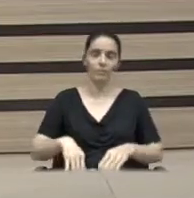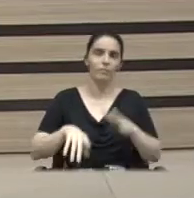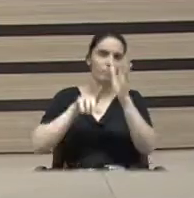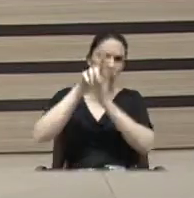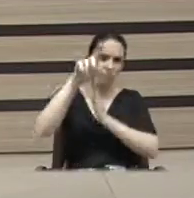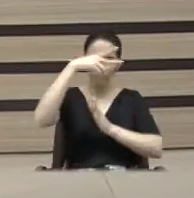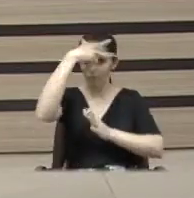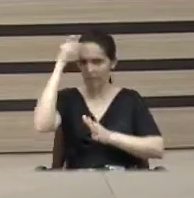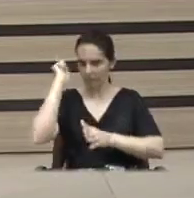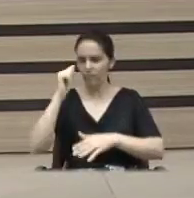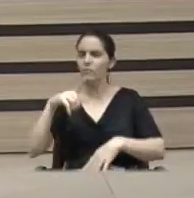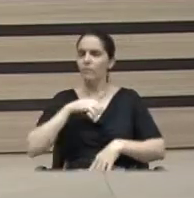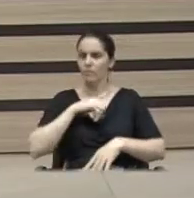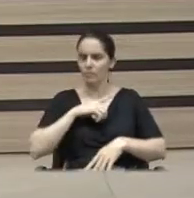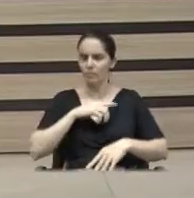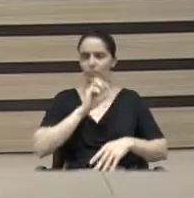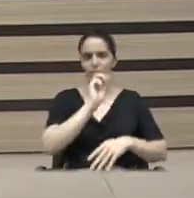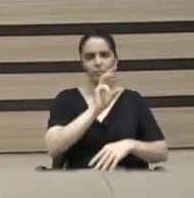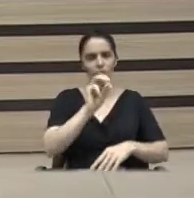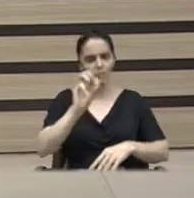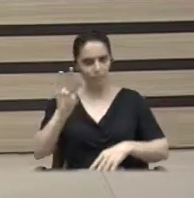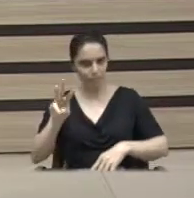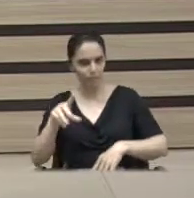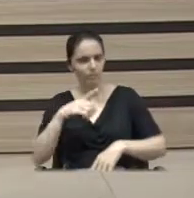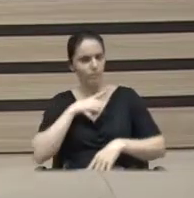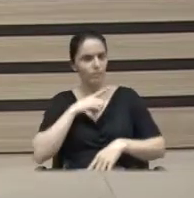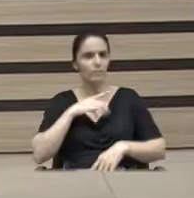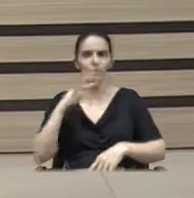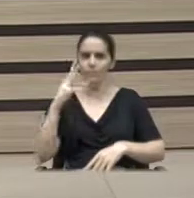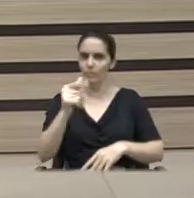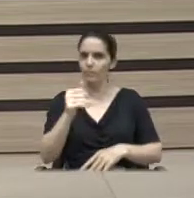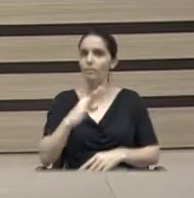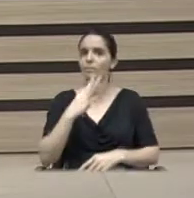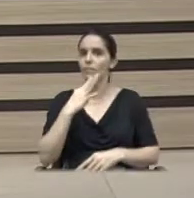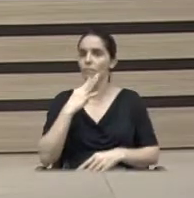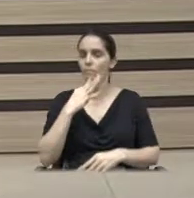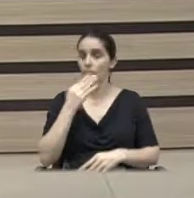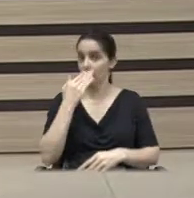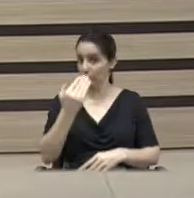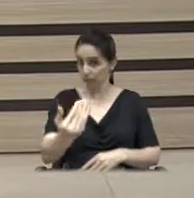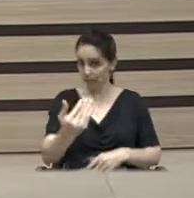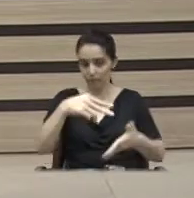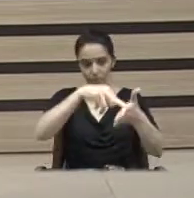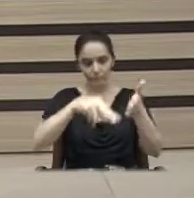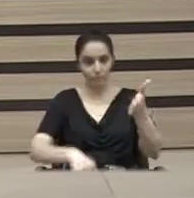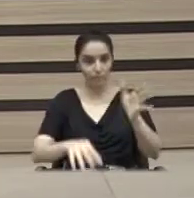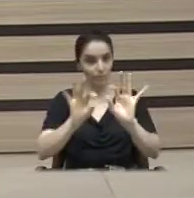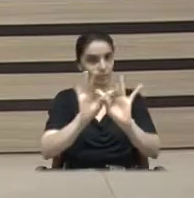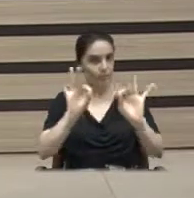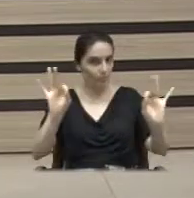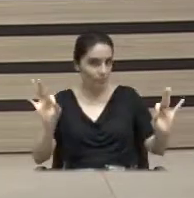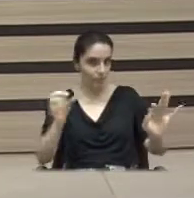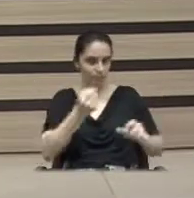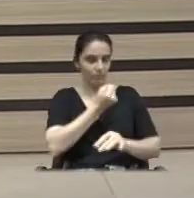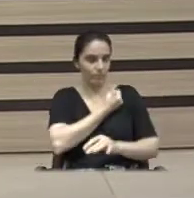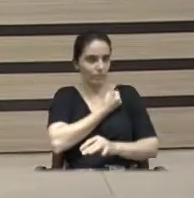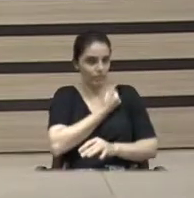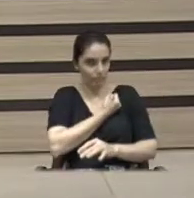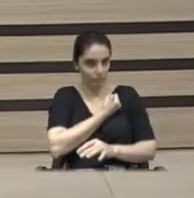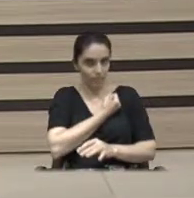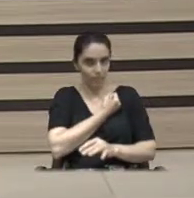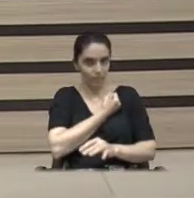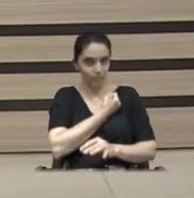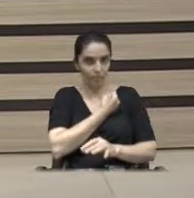conhecimento de todos, solicito a complacência do plenário e da mesa para que possa ser feita a leitura simplesmente do número do requerimento,